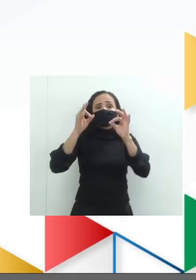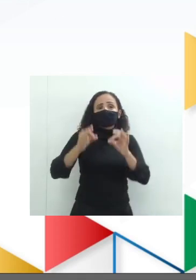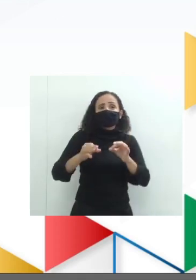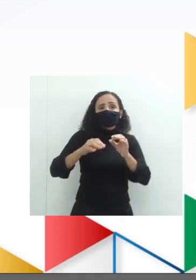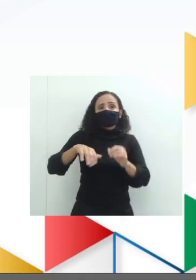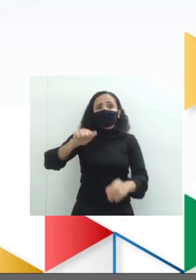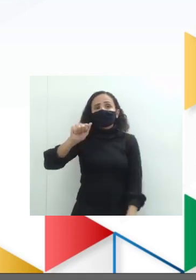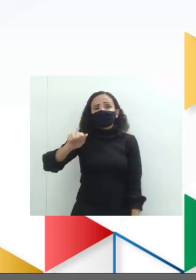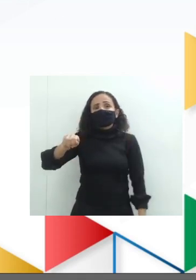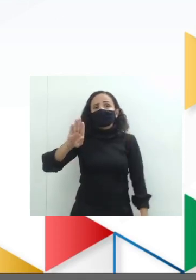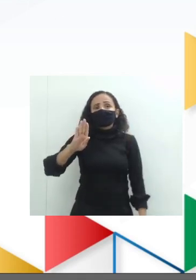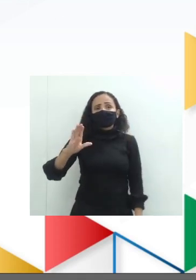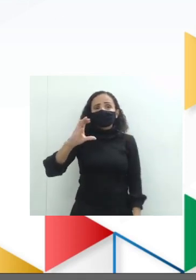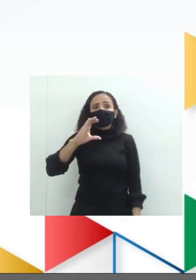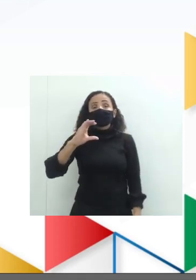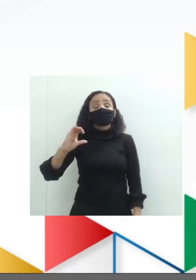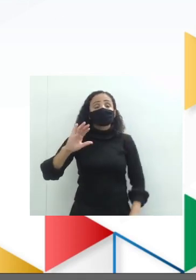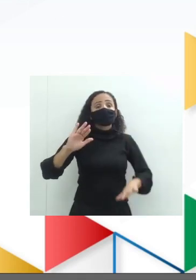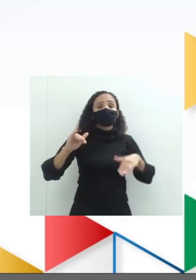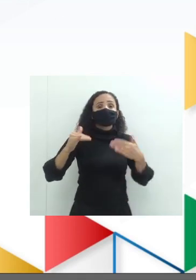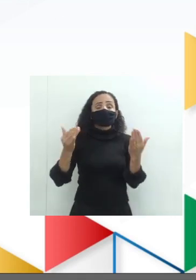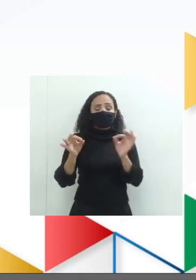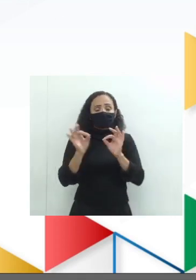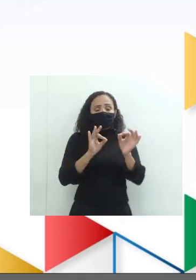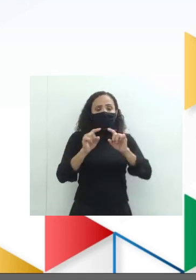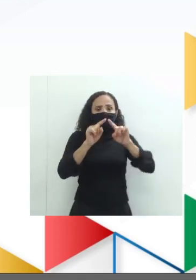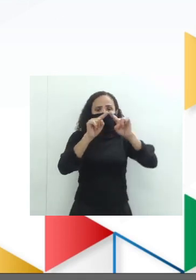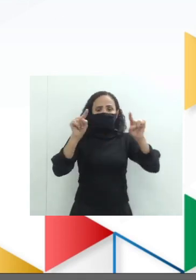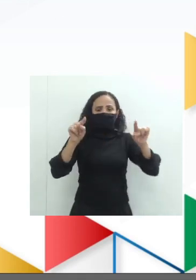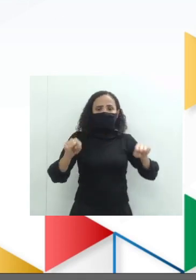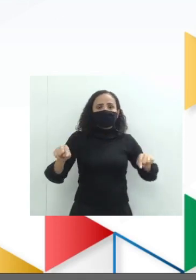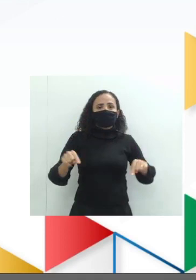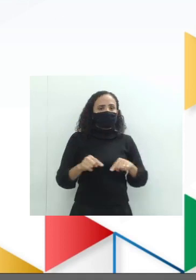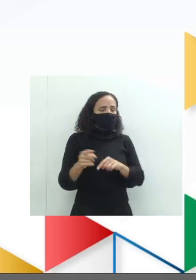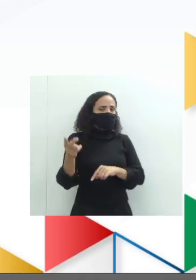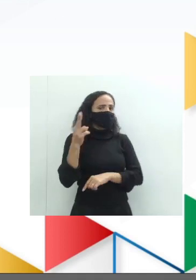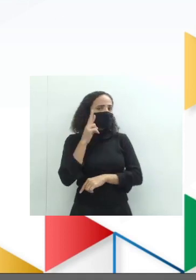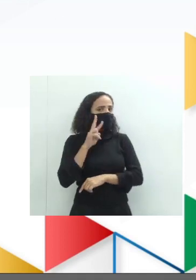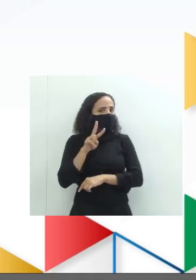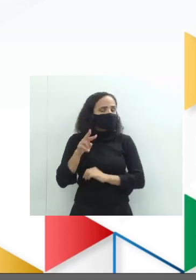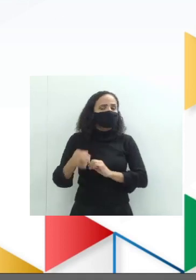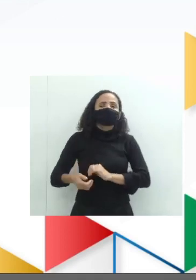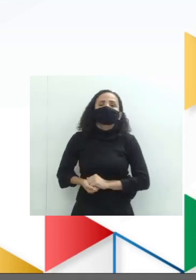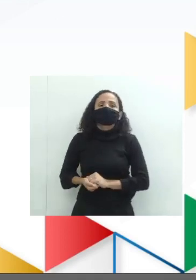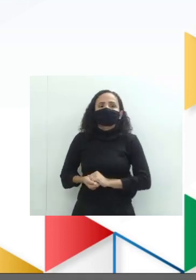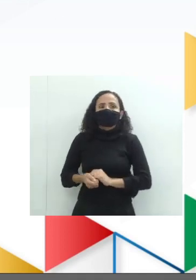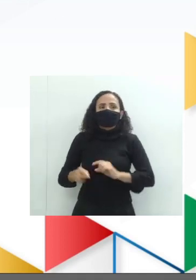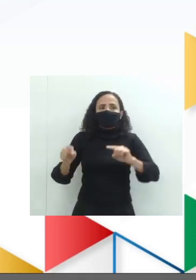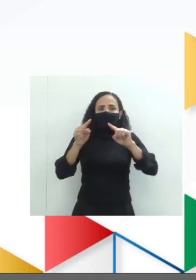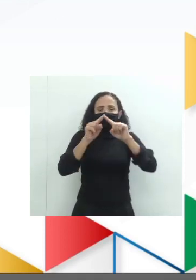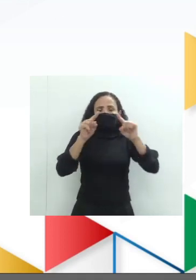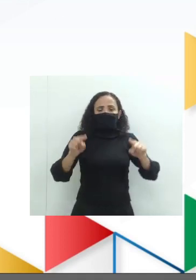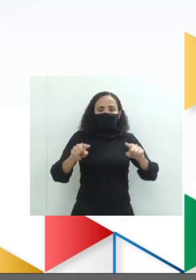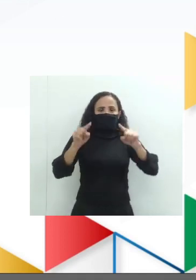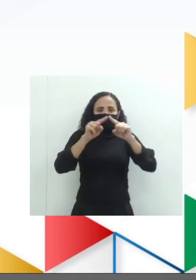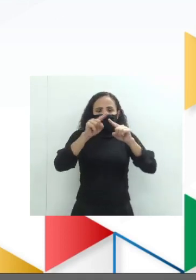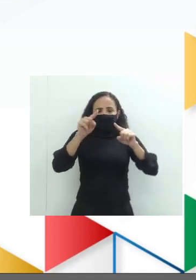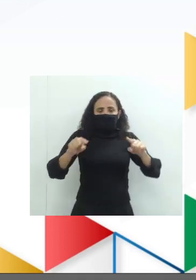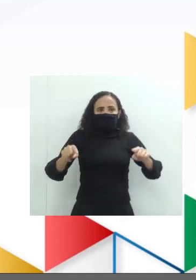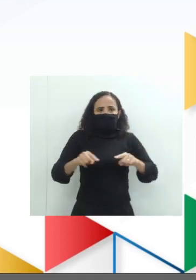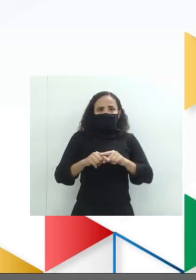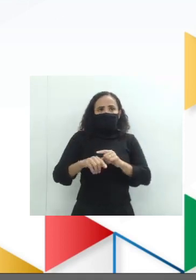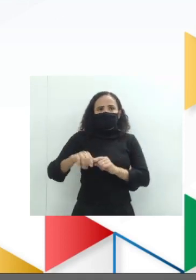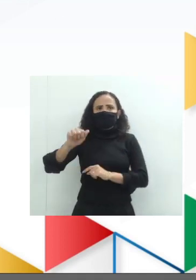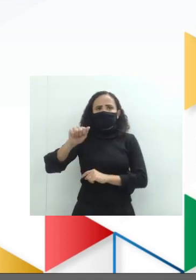esses triângulos que estão dentro desse quadrado aí que a gente está visualizando, tá bom? O triângulo ABE,